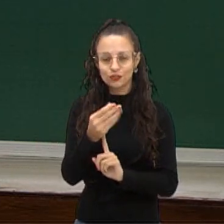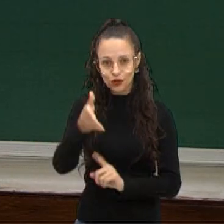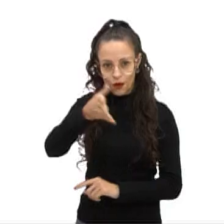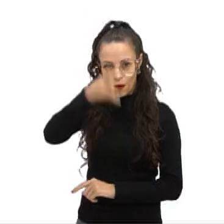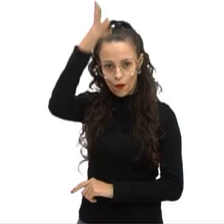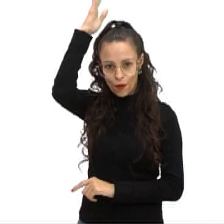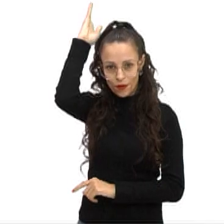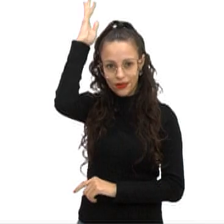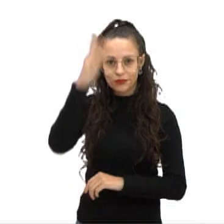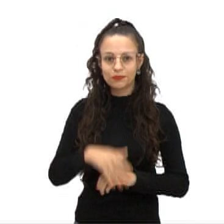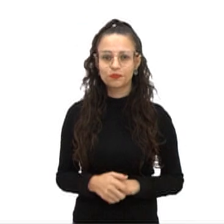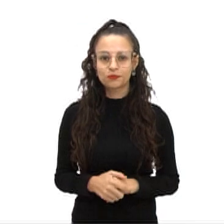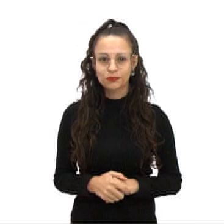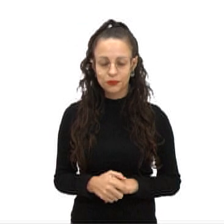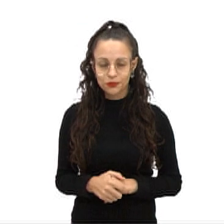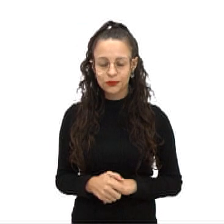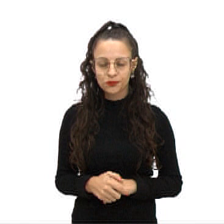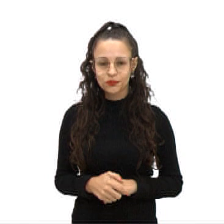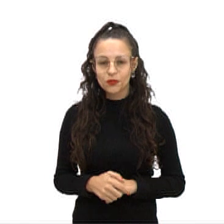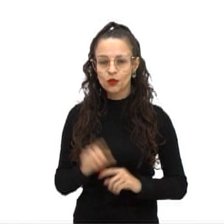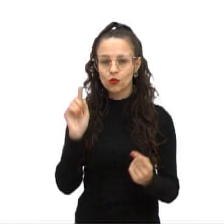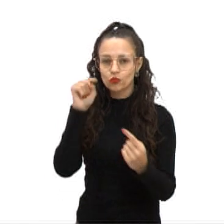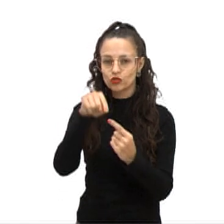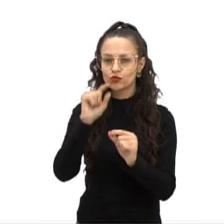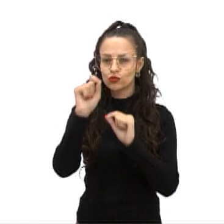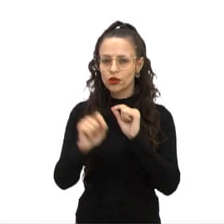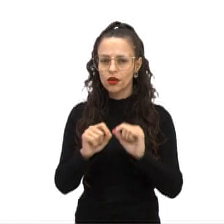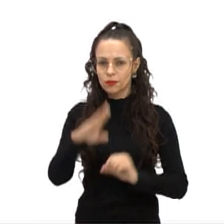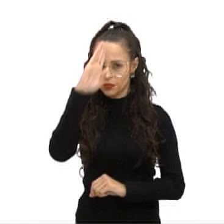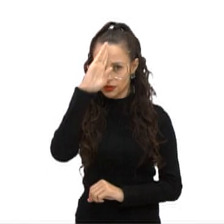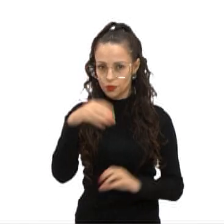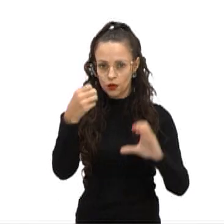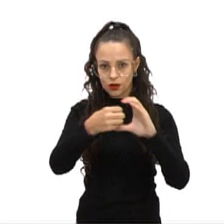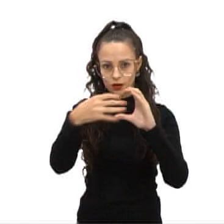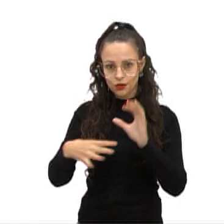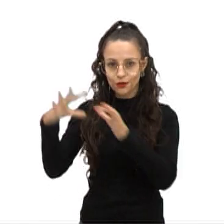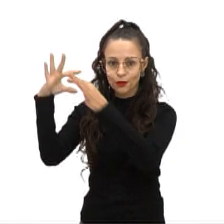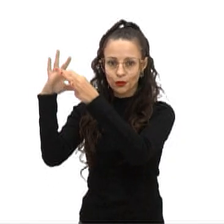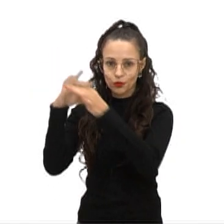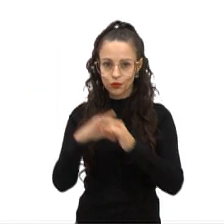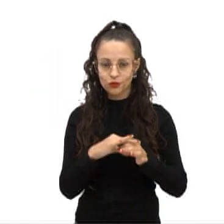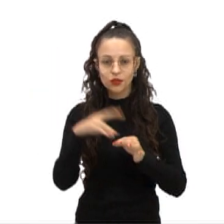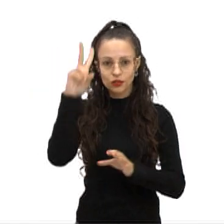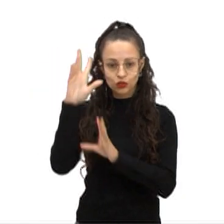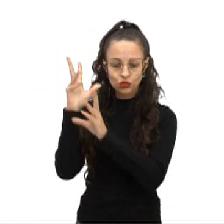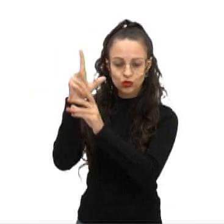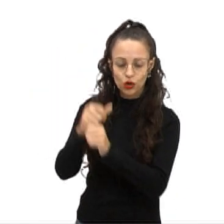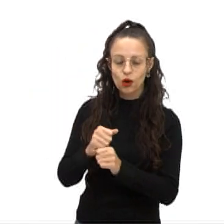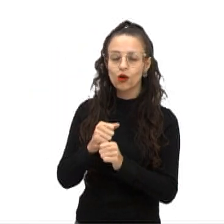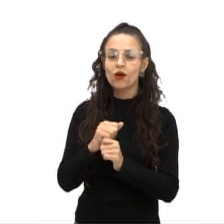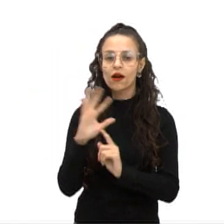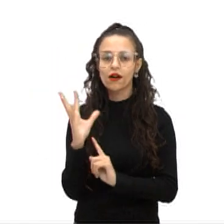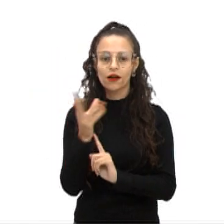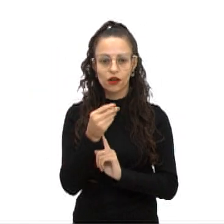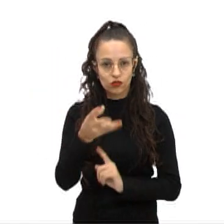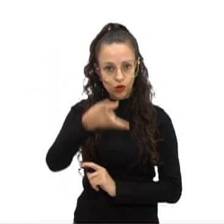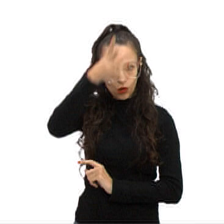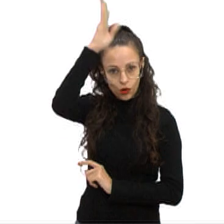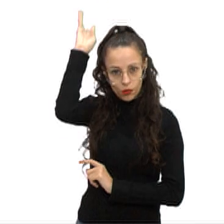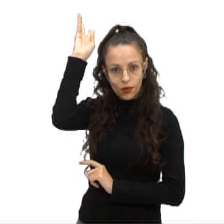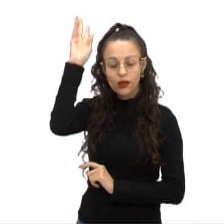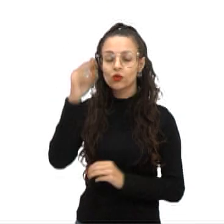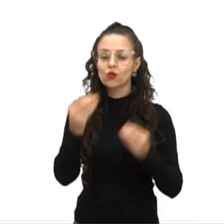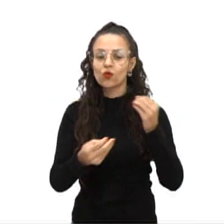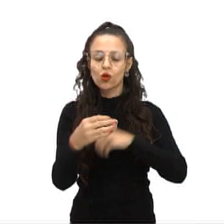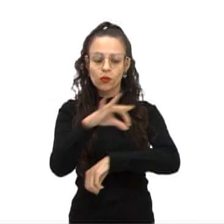objetivos da aula de hoje? Traçar as principais características no seu contexto histórico da arte românica, traçando o seu perfil na